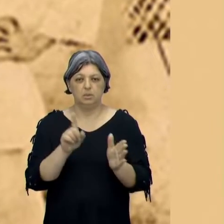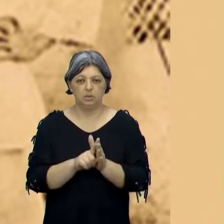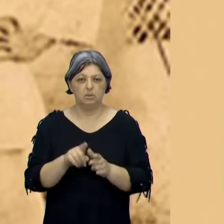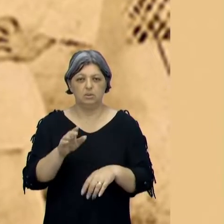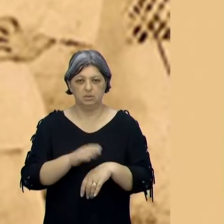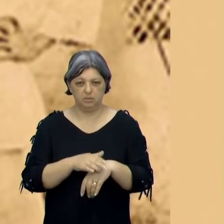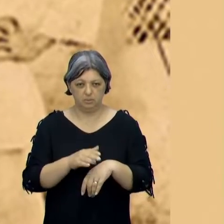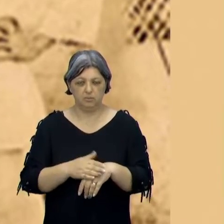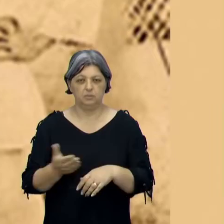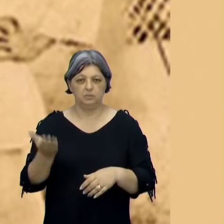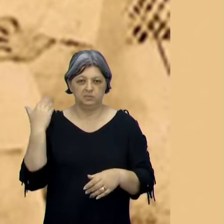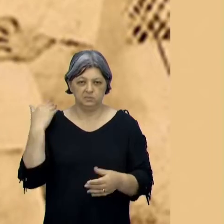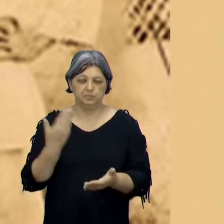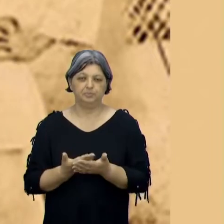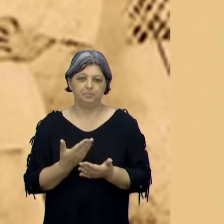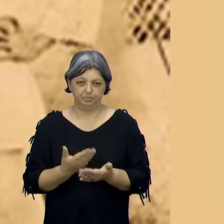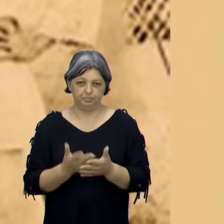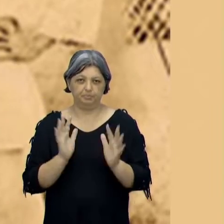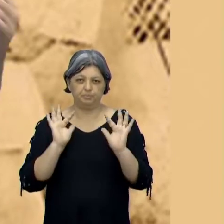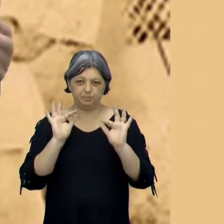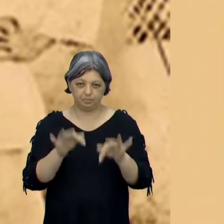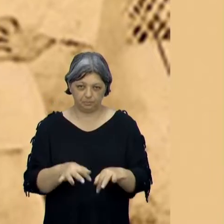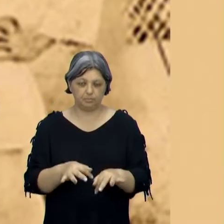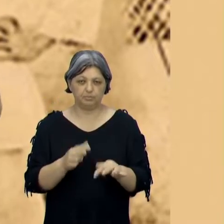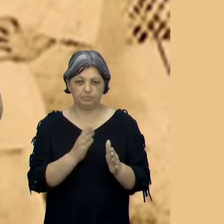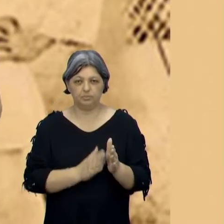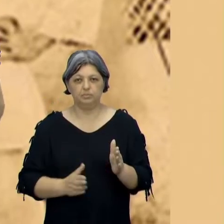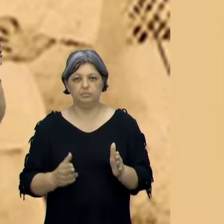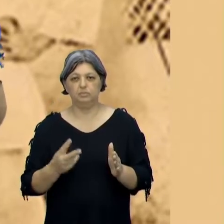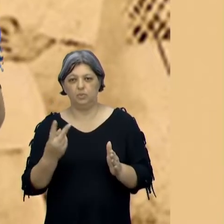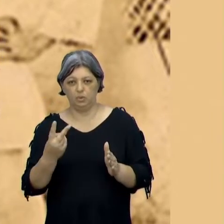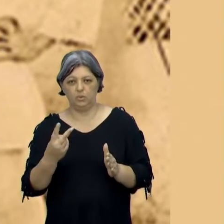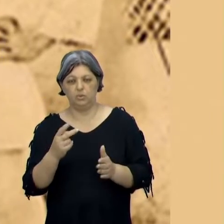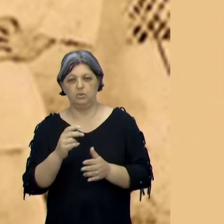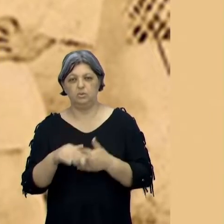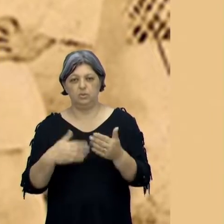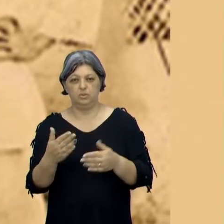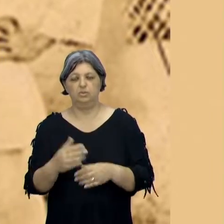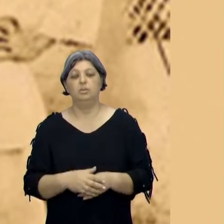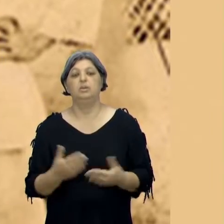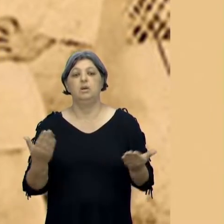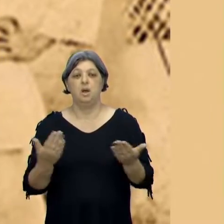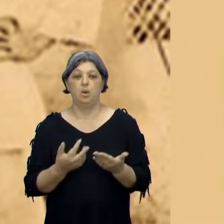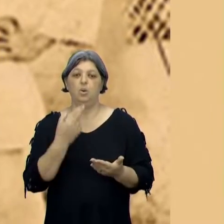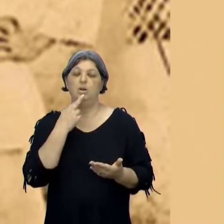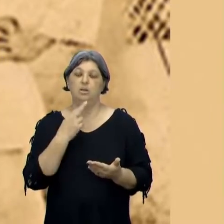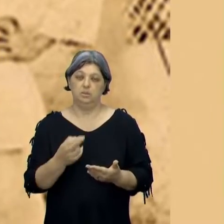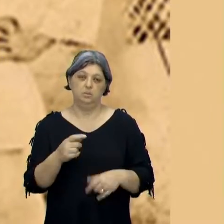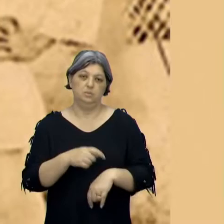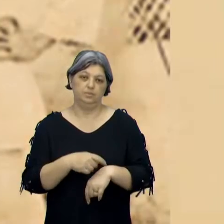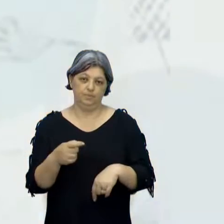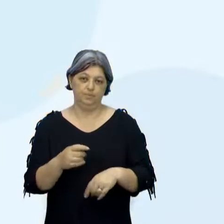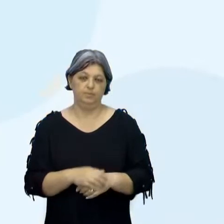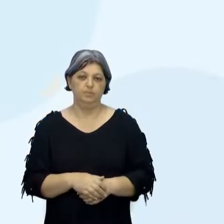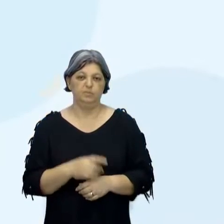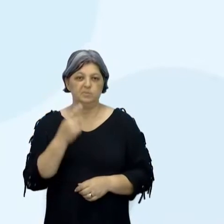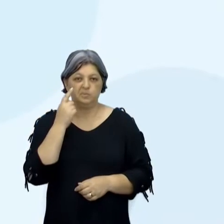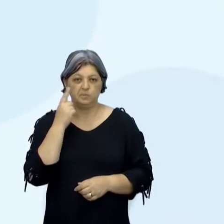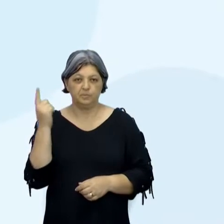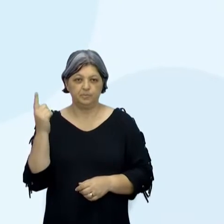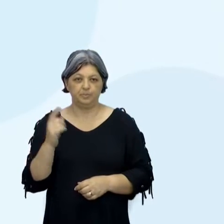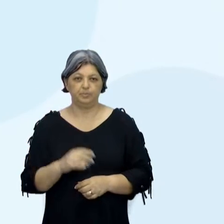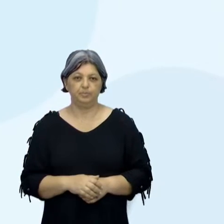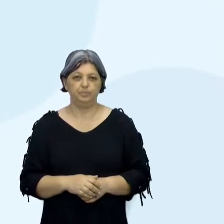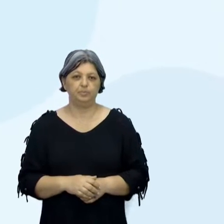foram colocadas aí ao final da parte 2 do desenvolvimento, a gente vai estar respondendo agora, então já está aí na tela para